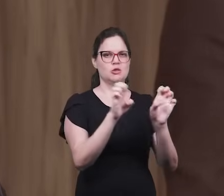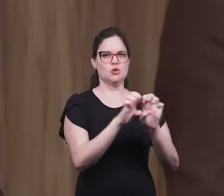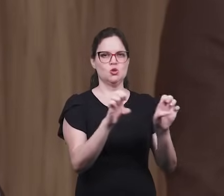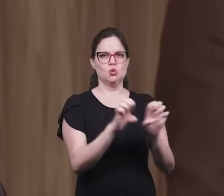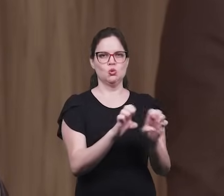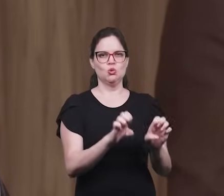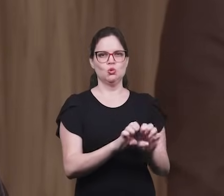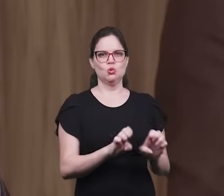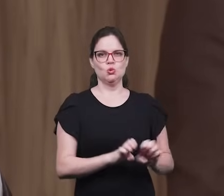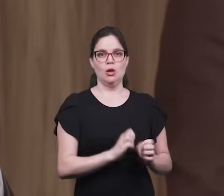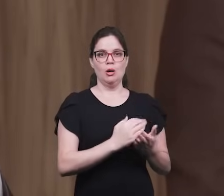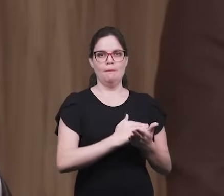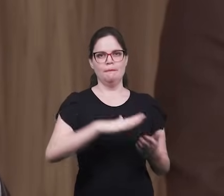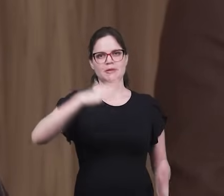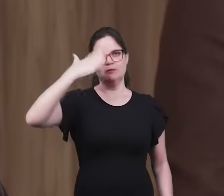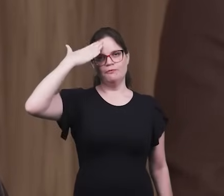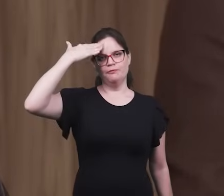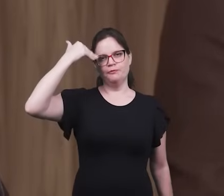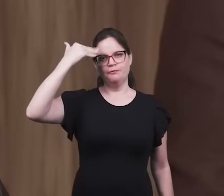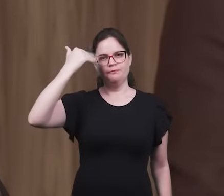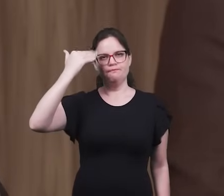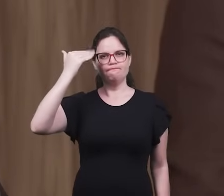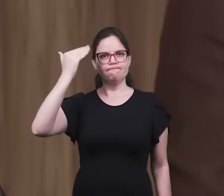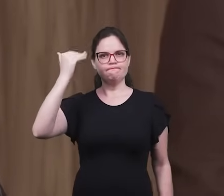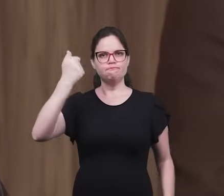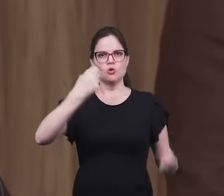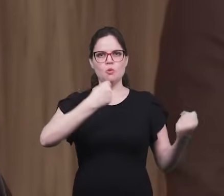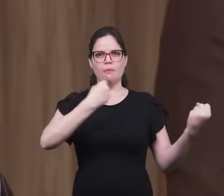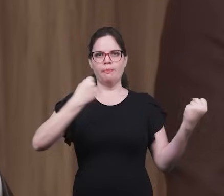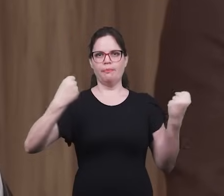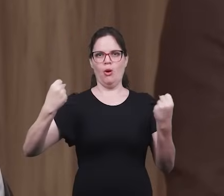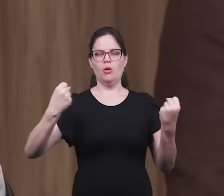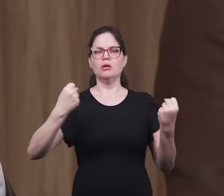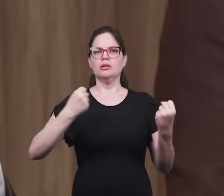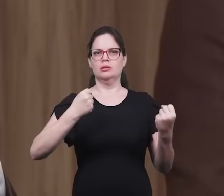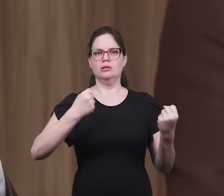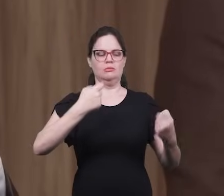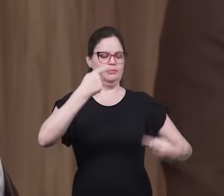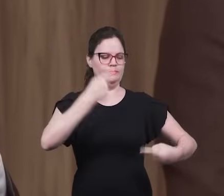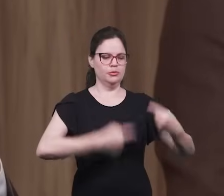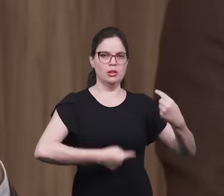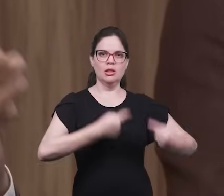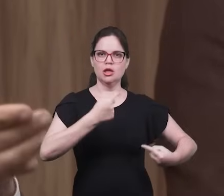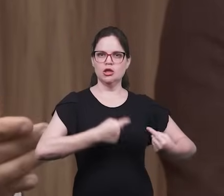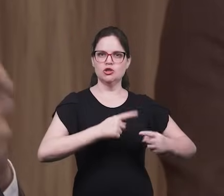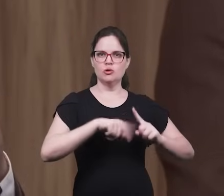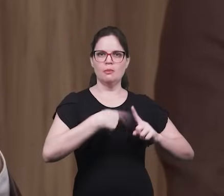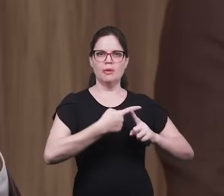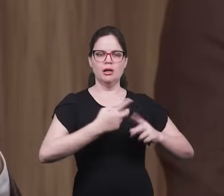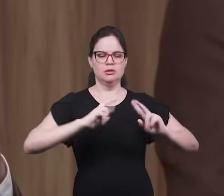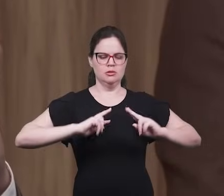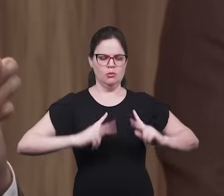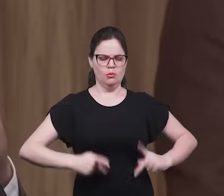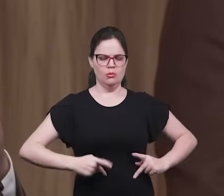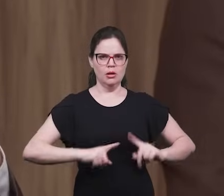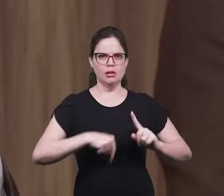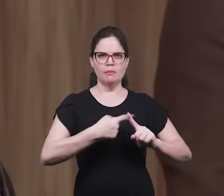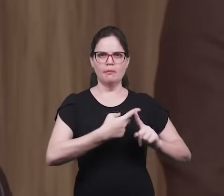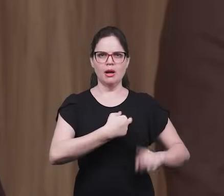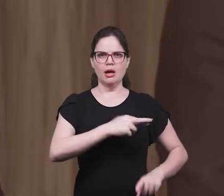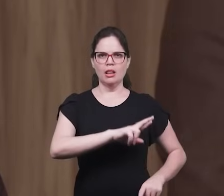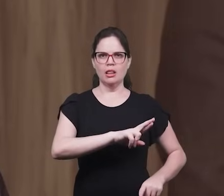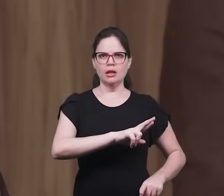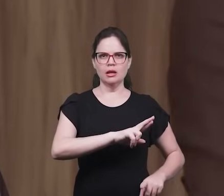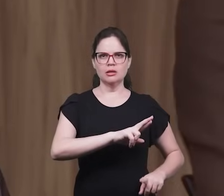estrutura, ela se torna uma estrutura de poder humano, político, religioso, e